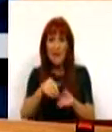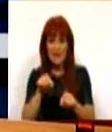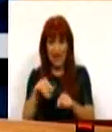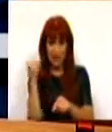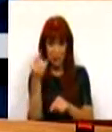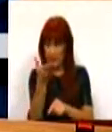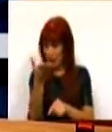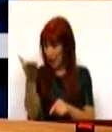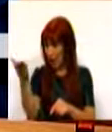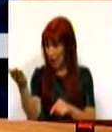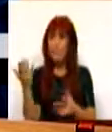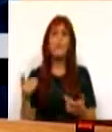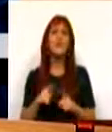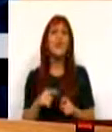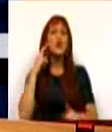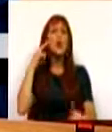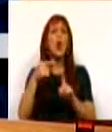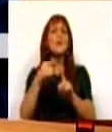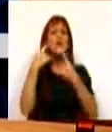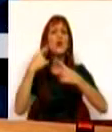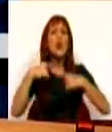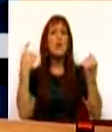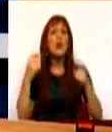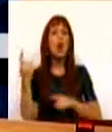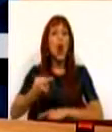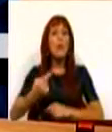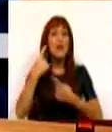destas instituições nos objetivos públicos